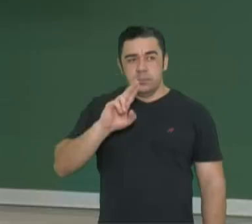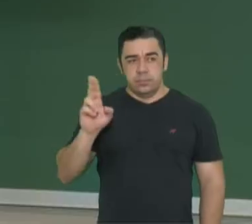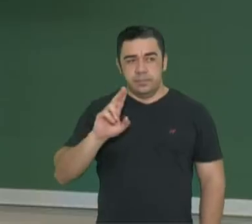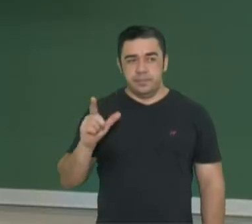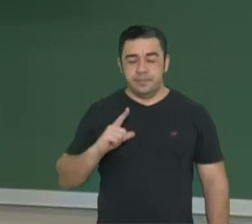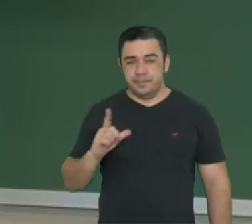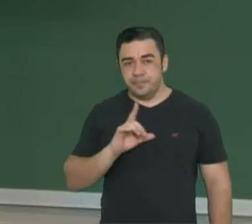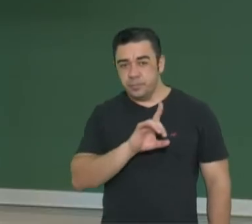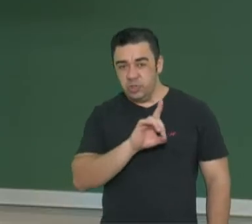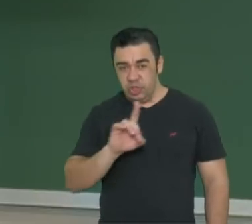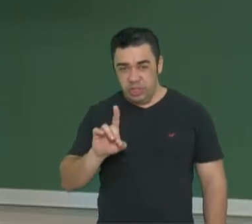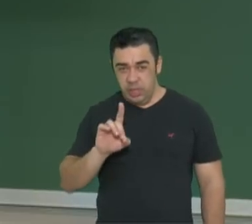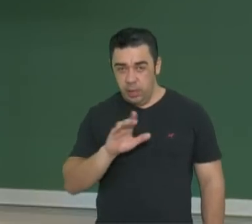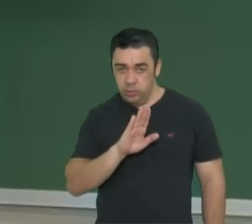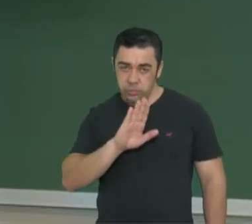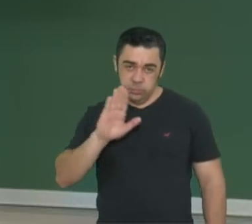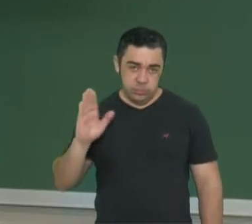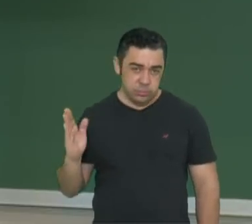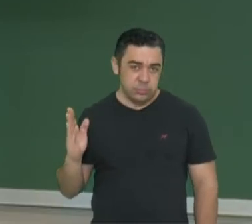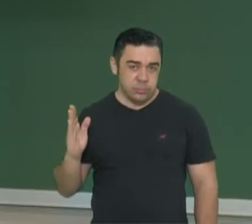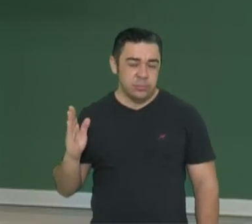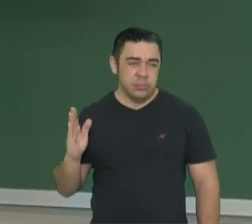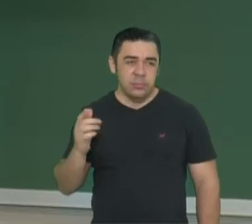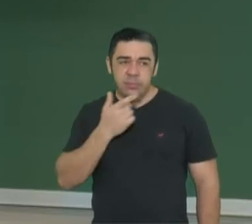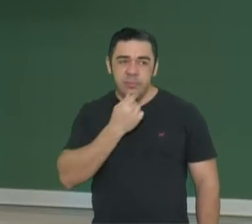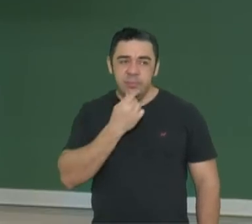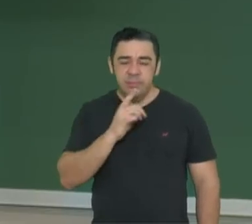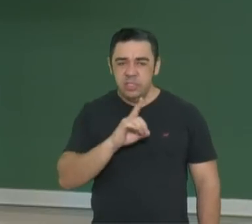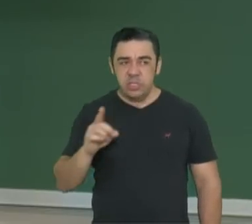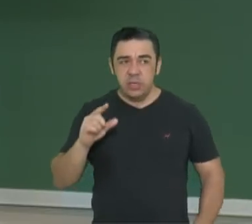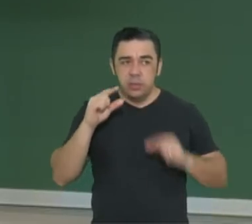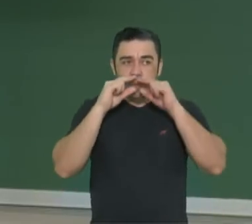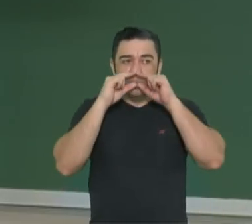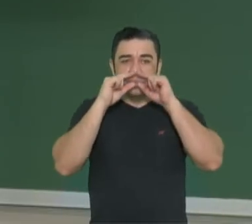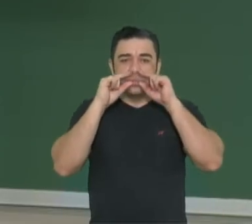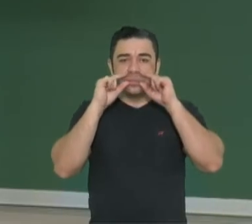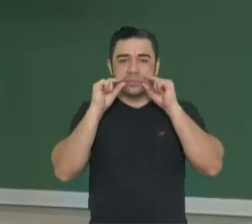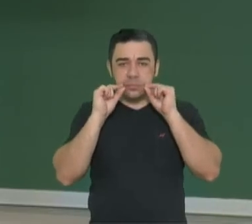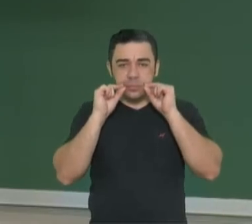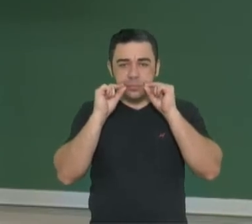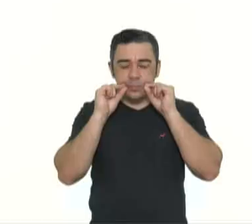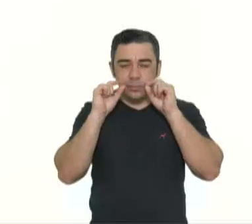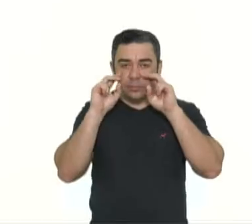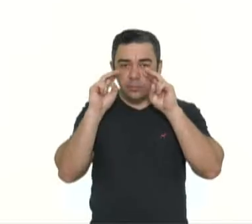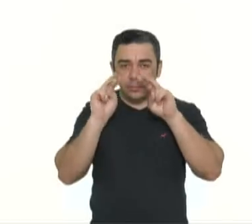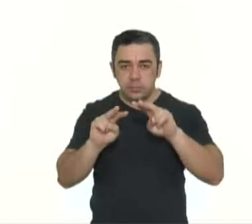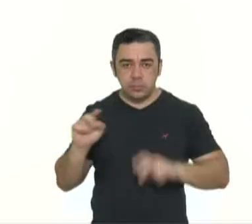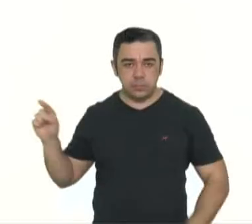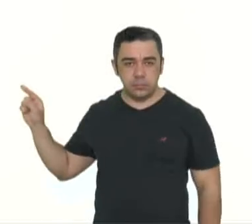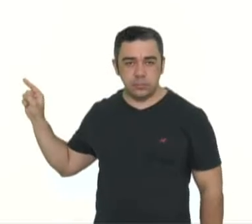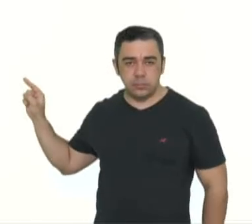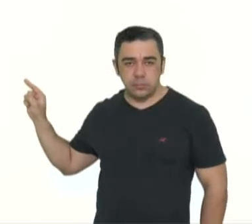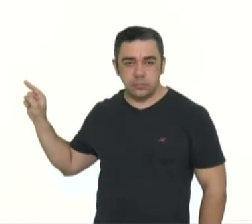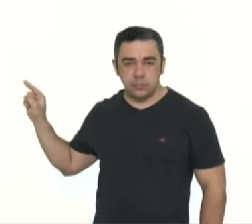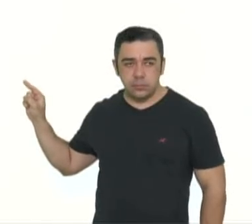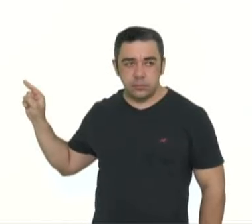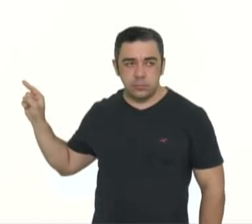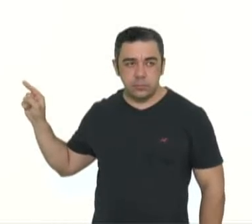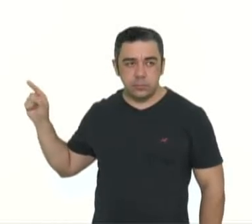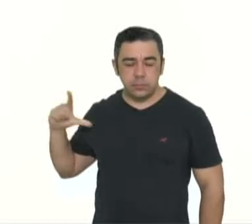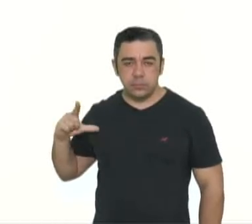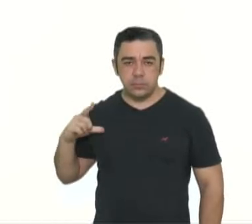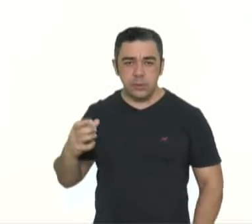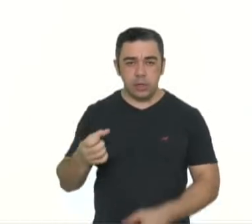do lado direito da sua imagem aqui, mais para o ladinho direito. Este aqui eu quero que você fixe nele. Ele está segurando